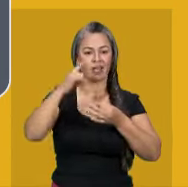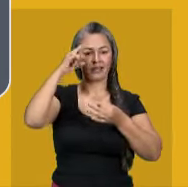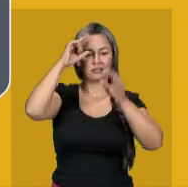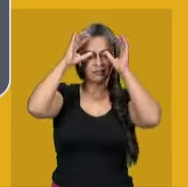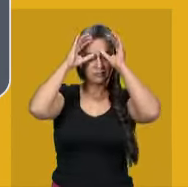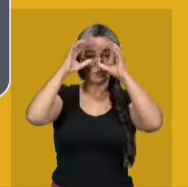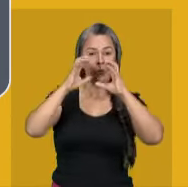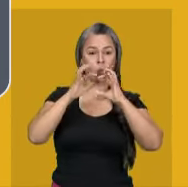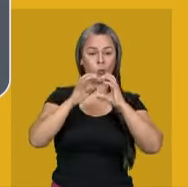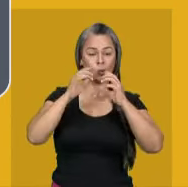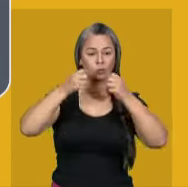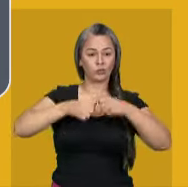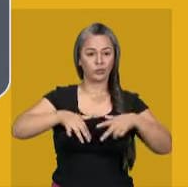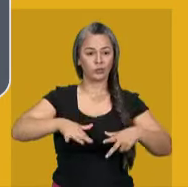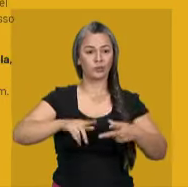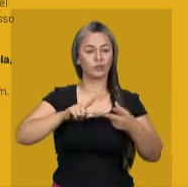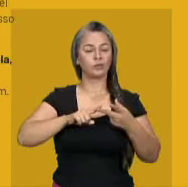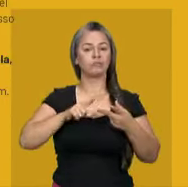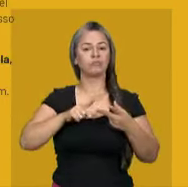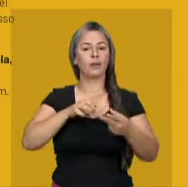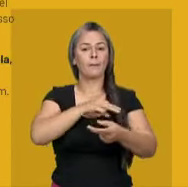nervoso.